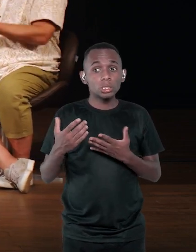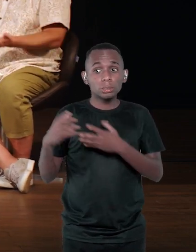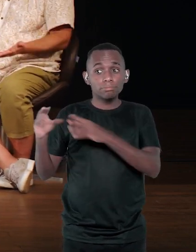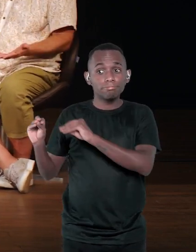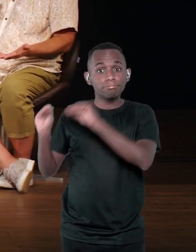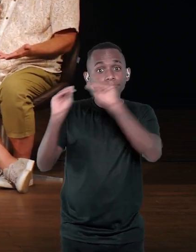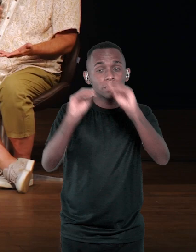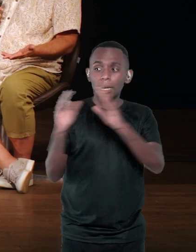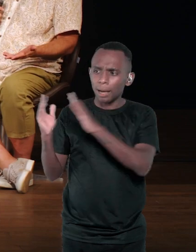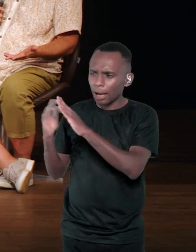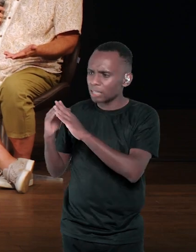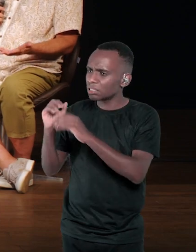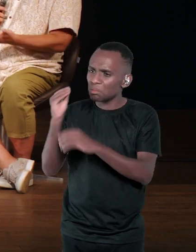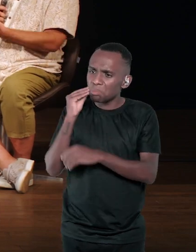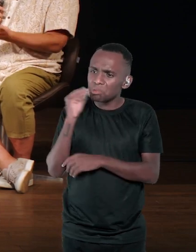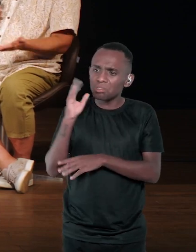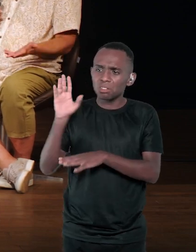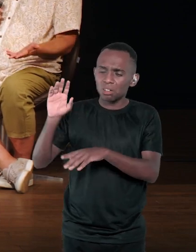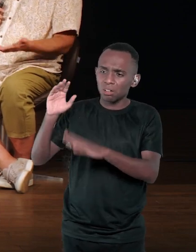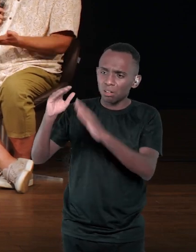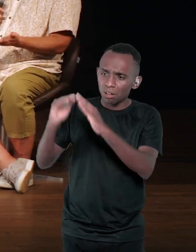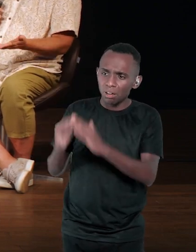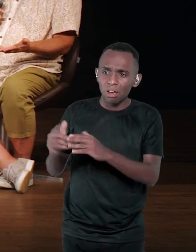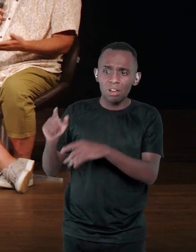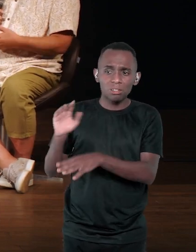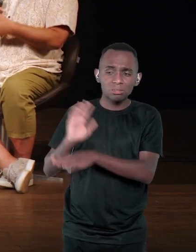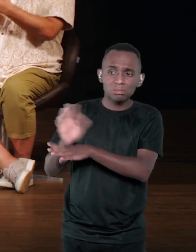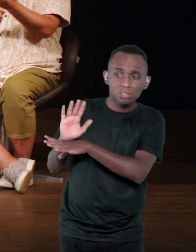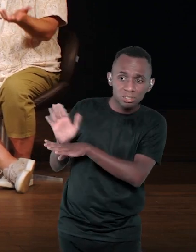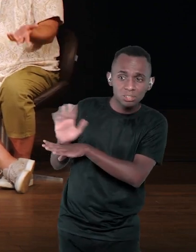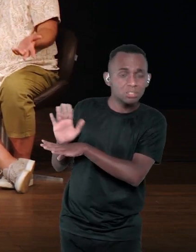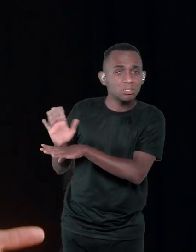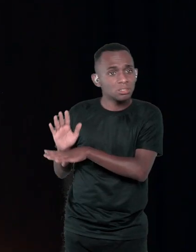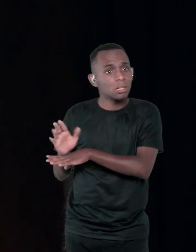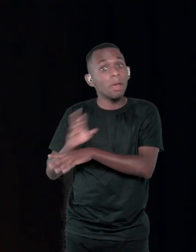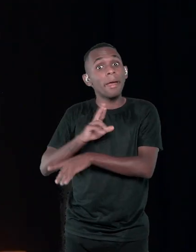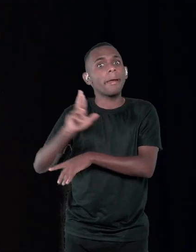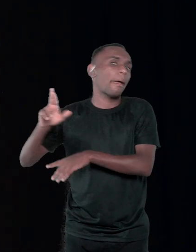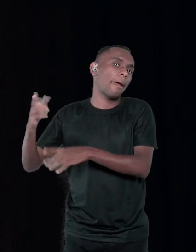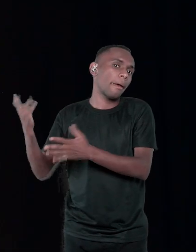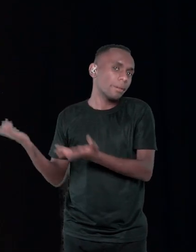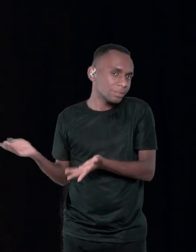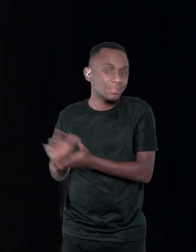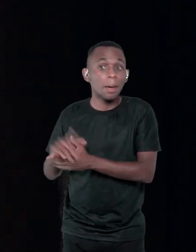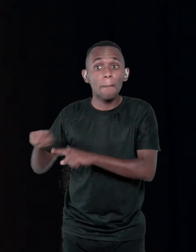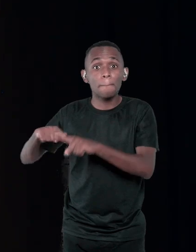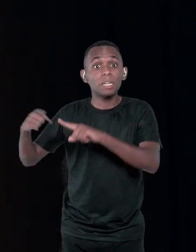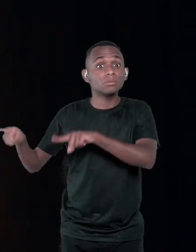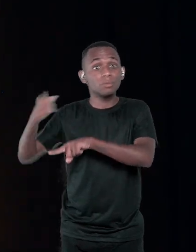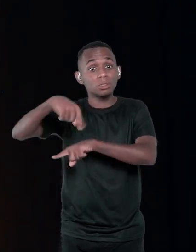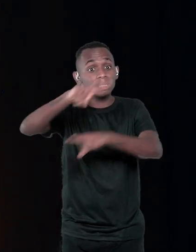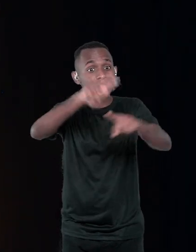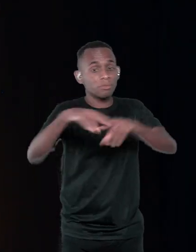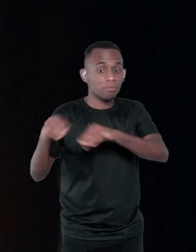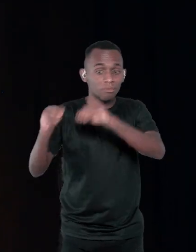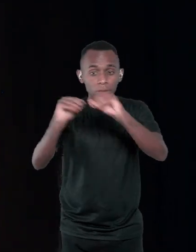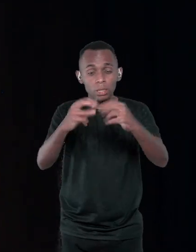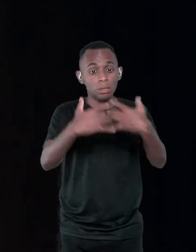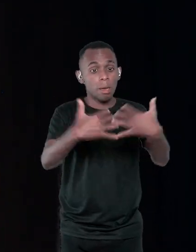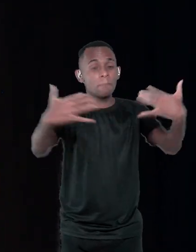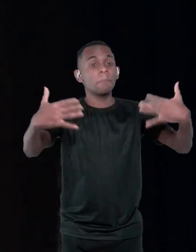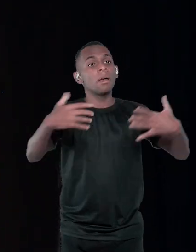assistindo um filme igual o senhor na casa, né? Você precisa assistir. Não, vocês vieram aqui ver essa